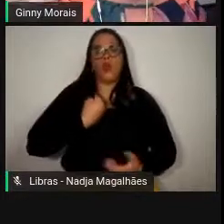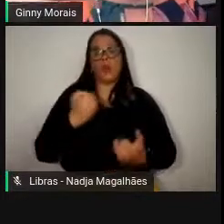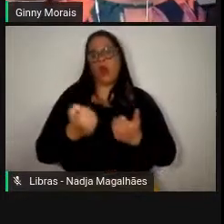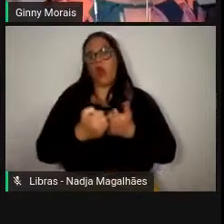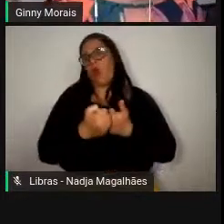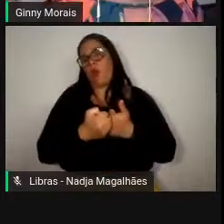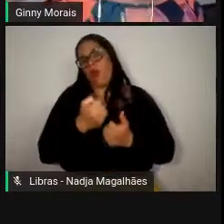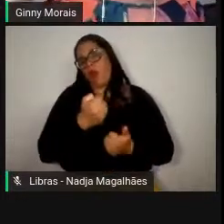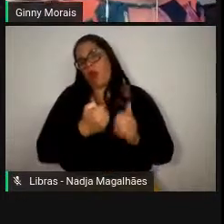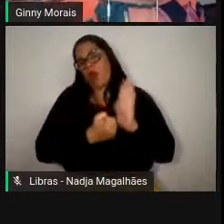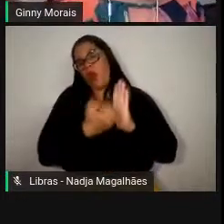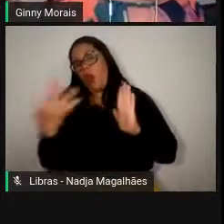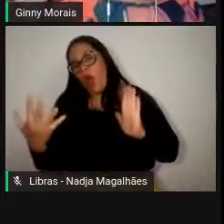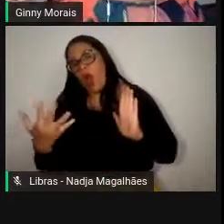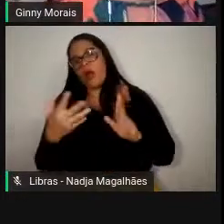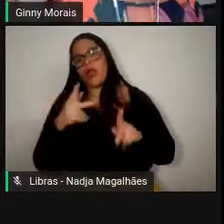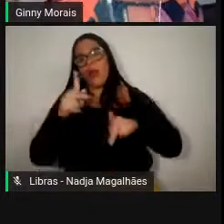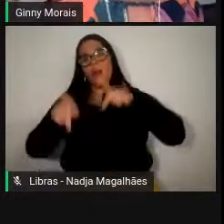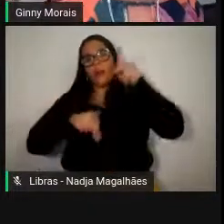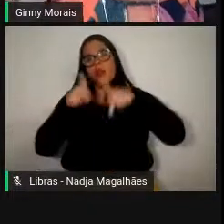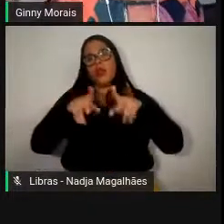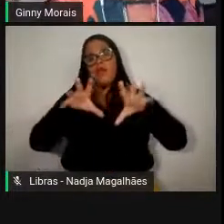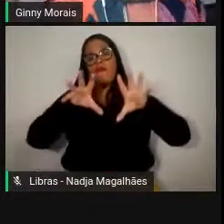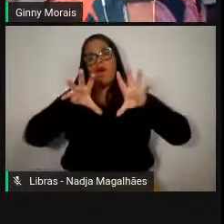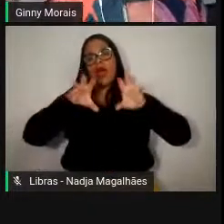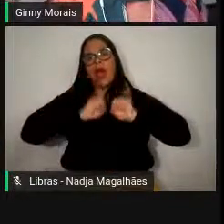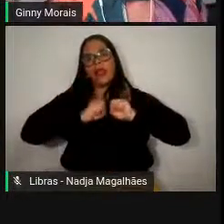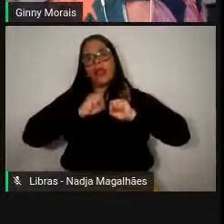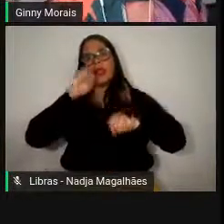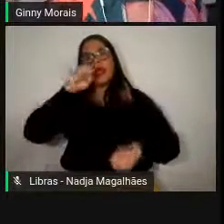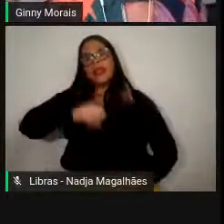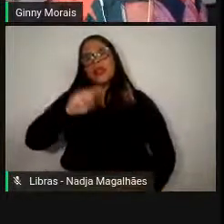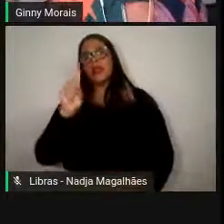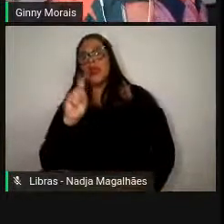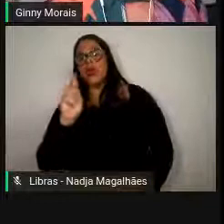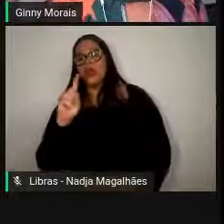também depende da forma como o público vai receber isso daí.